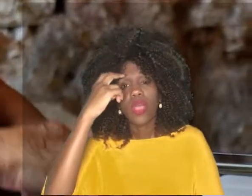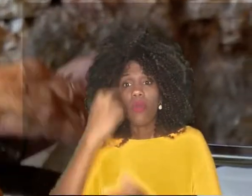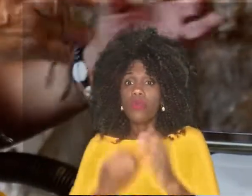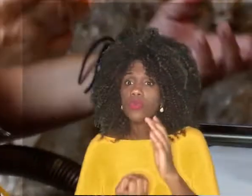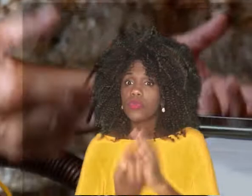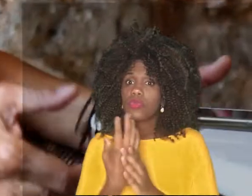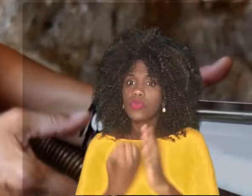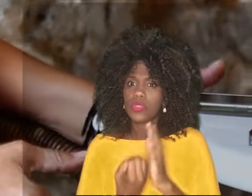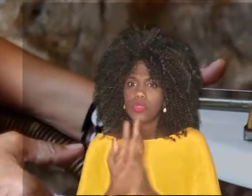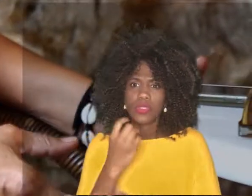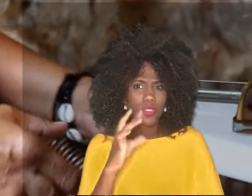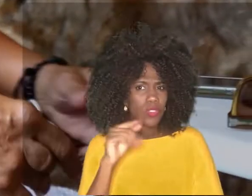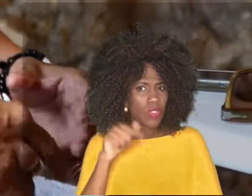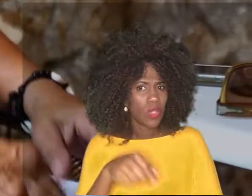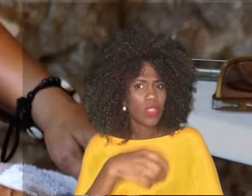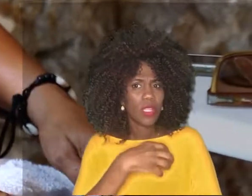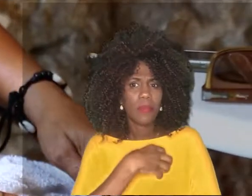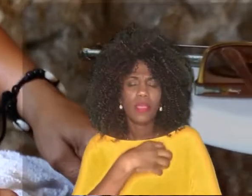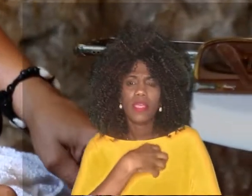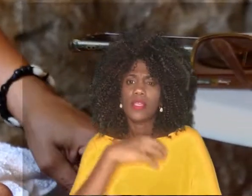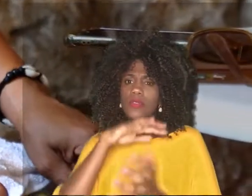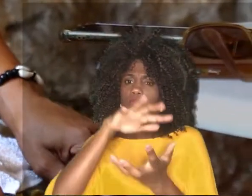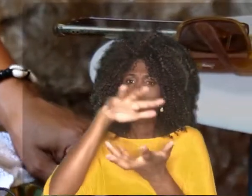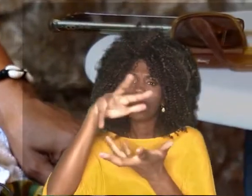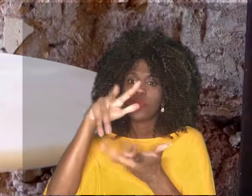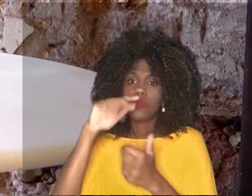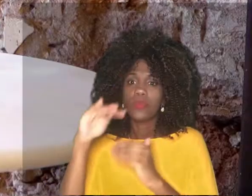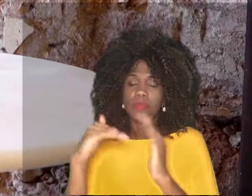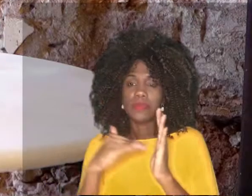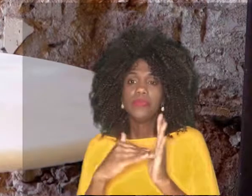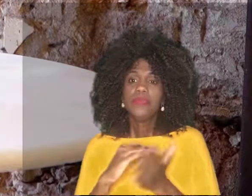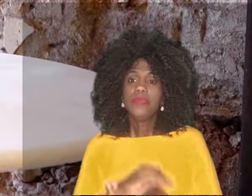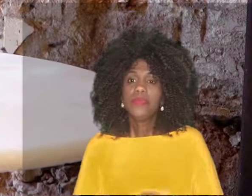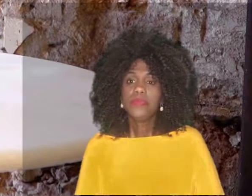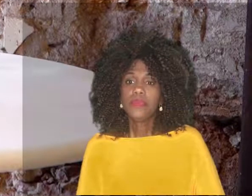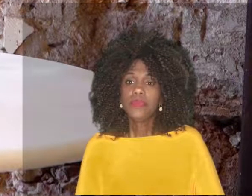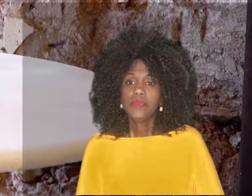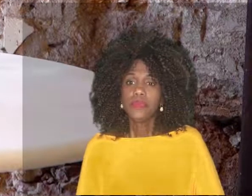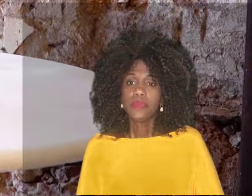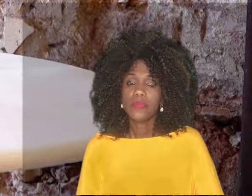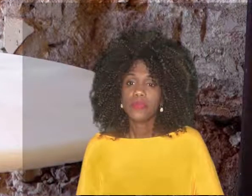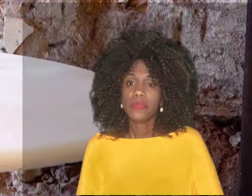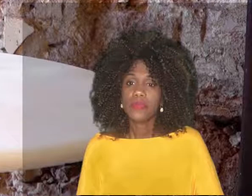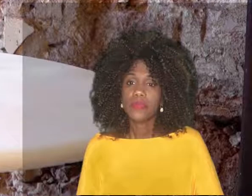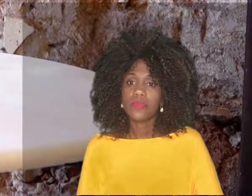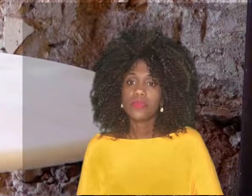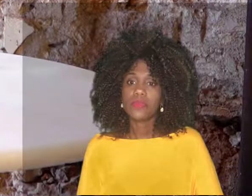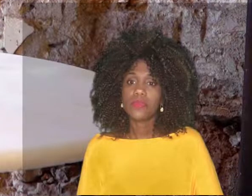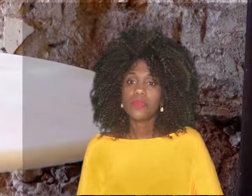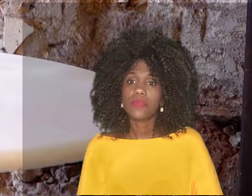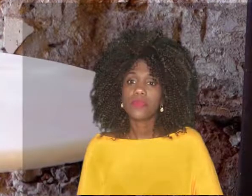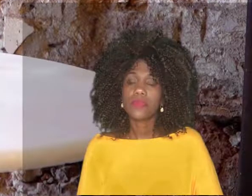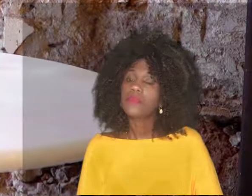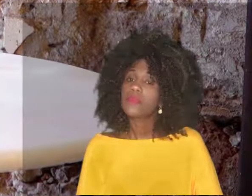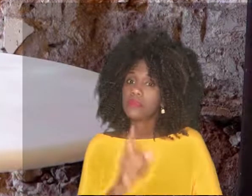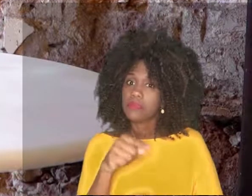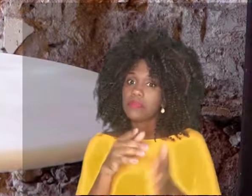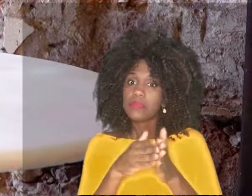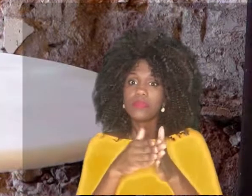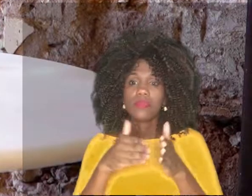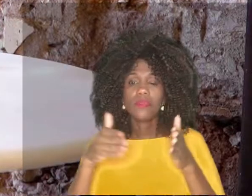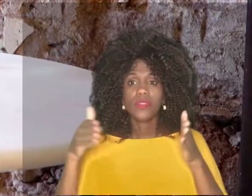que existia não somente aqui na Bahia, mas acho que no mundo inteiro. Então, era um